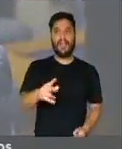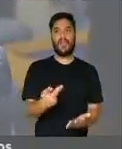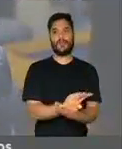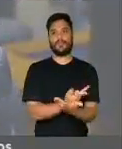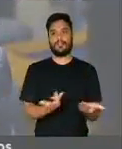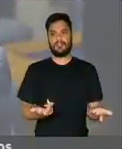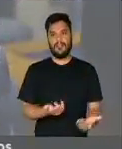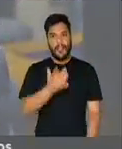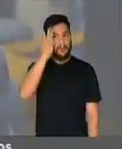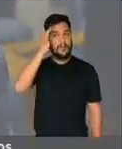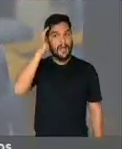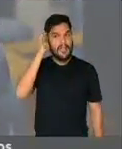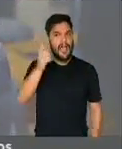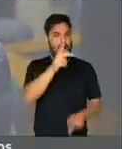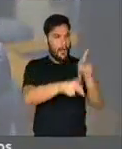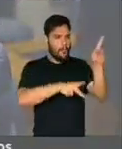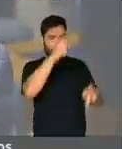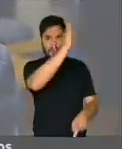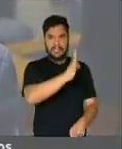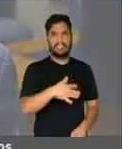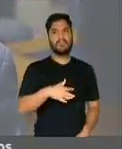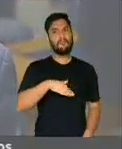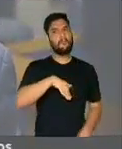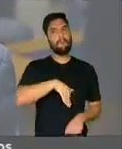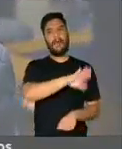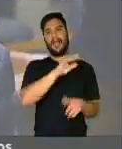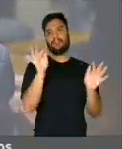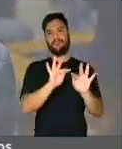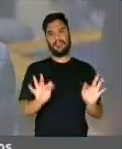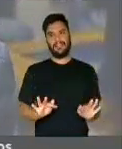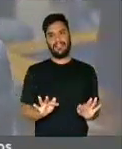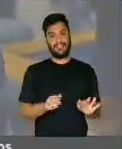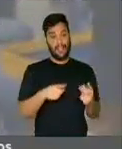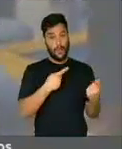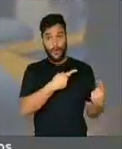partir de amanhã o povo brasileiro vai ser mais feliz, porque combater a corrupção é prender o Lula.